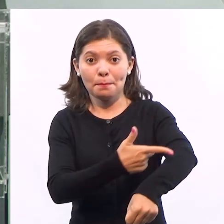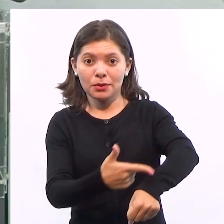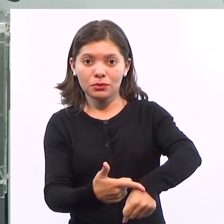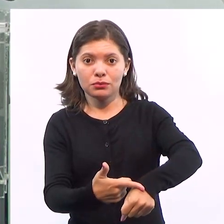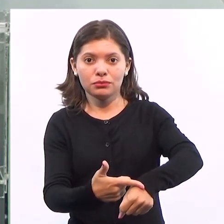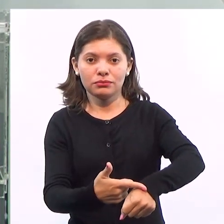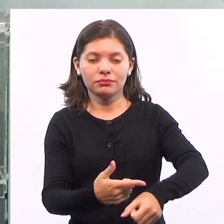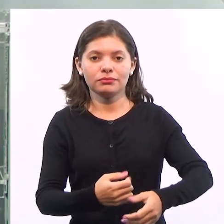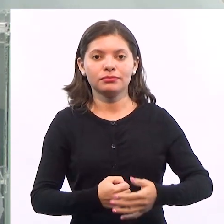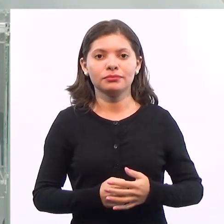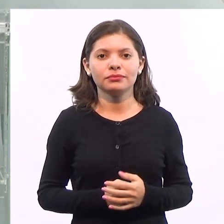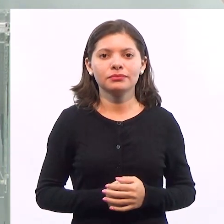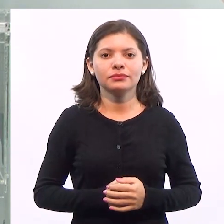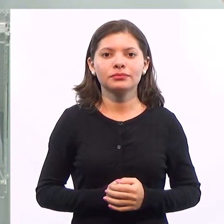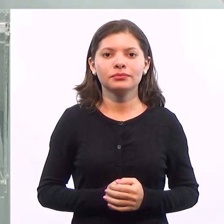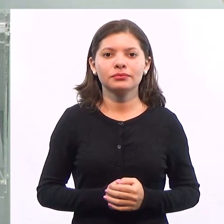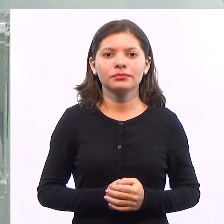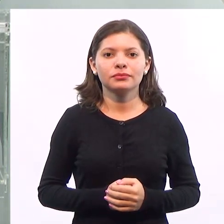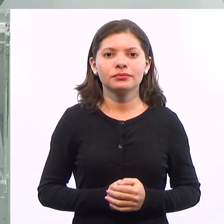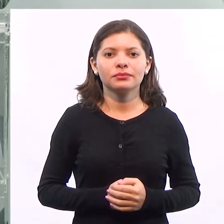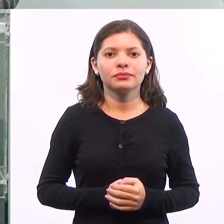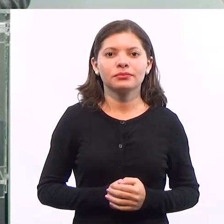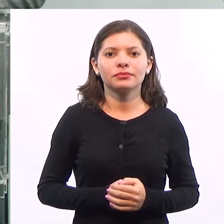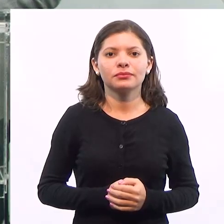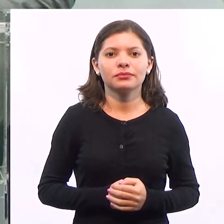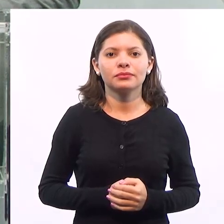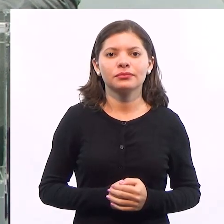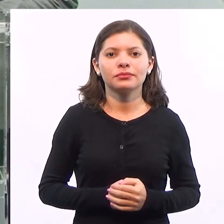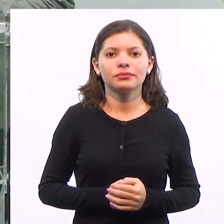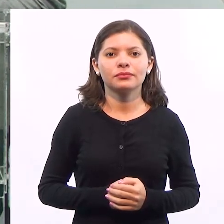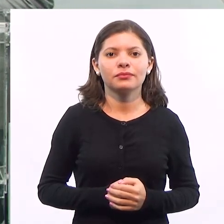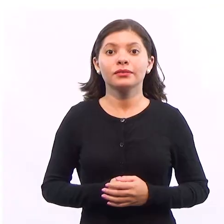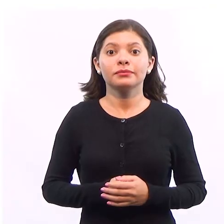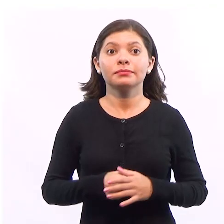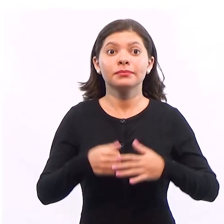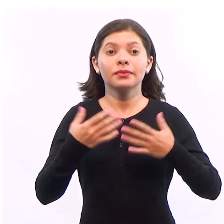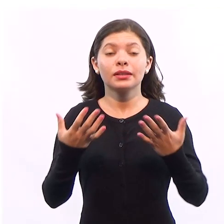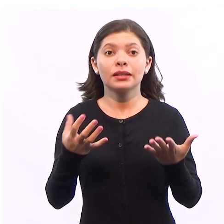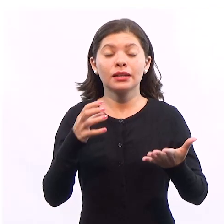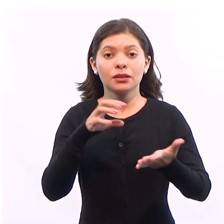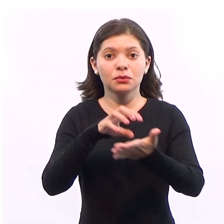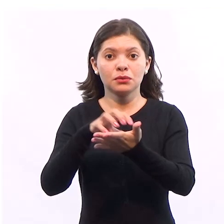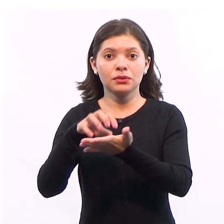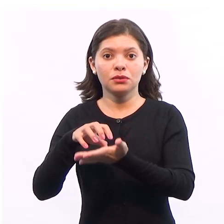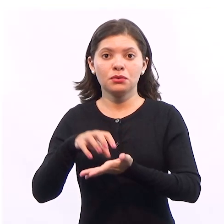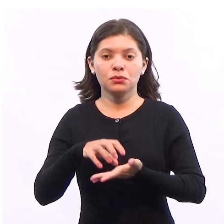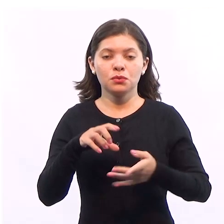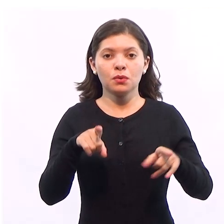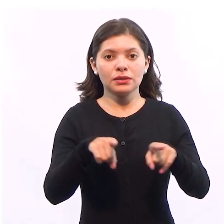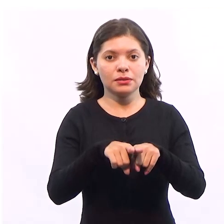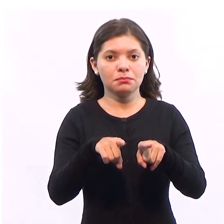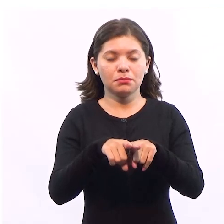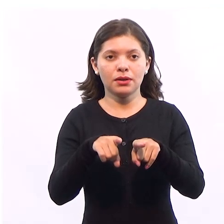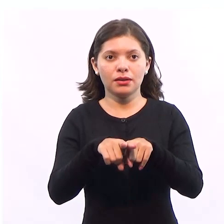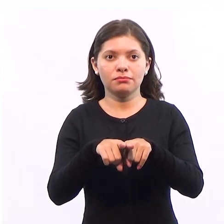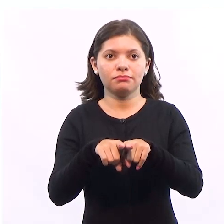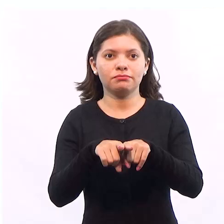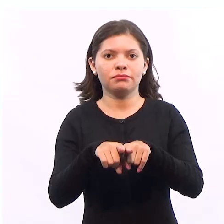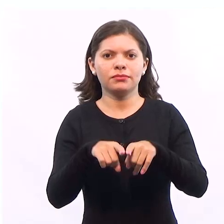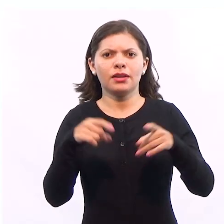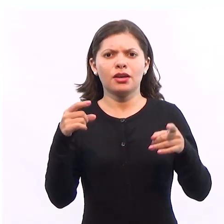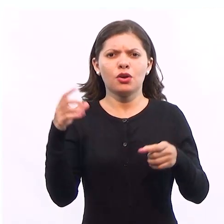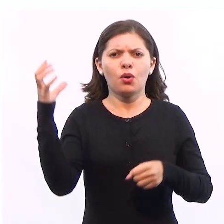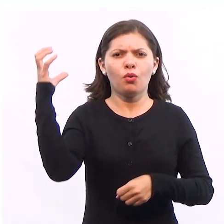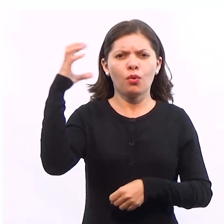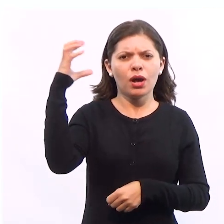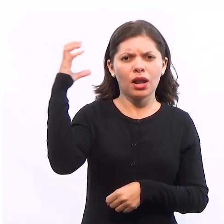que existe ali? É isso que trata a cultura organizacional, tá ok? Olha lá, ó. E nas organizações também tem o